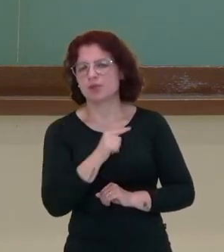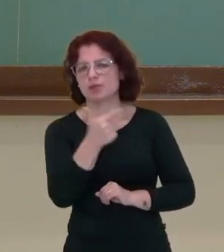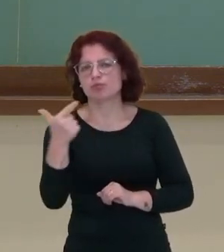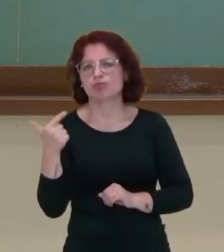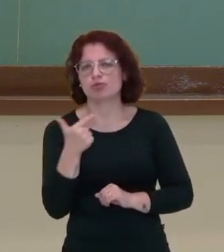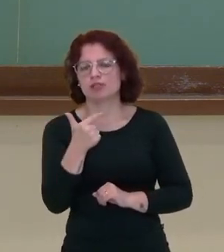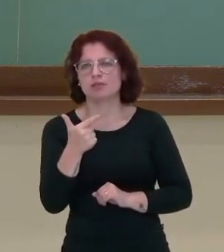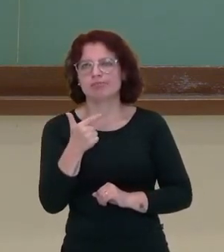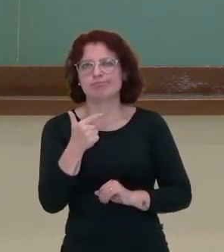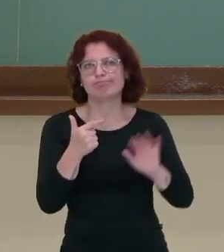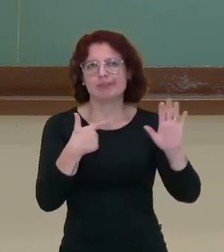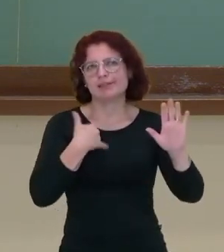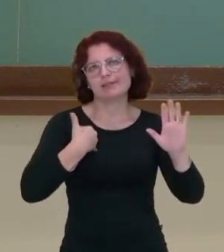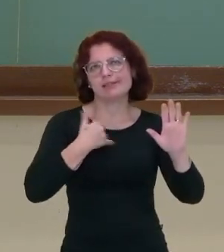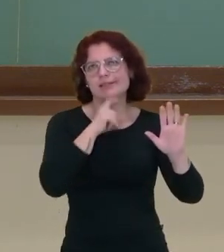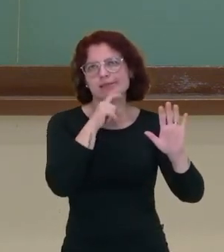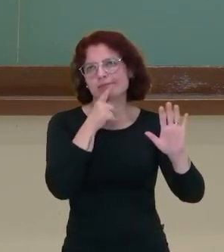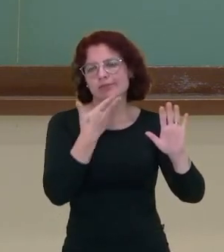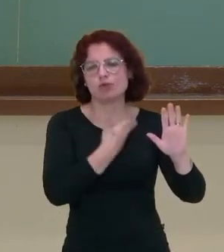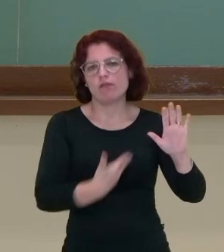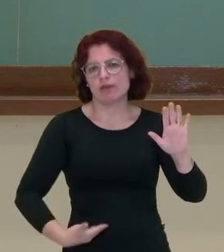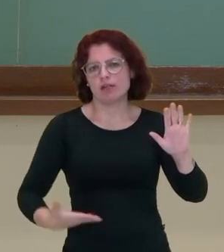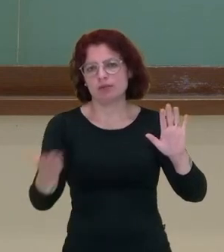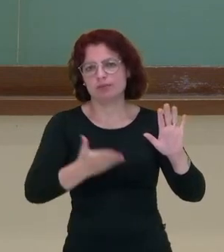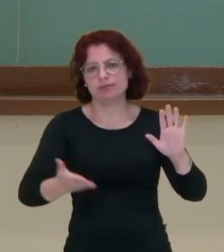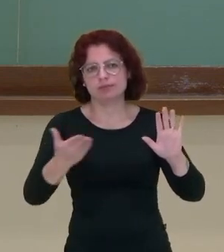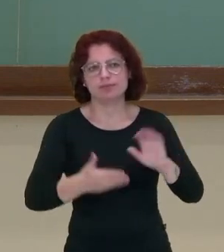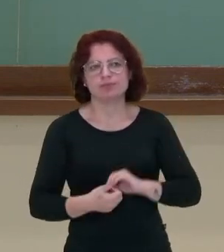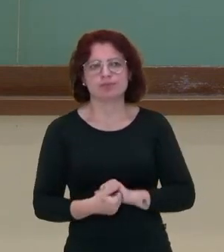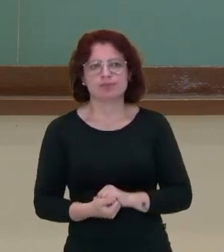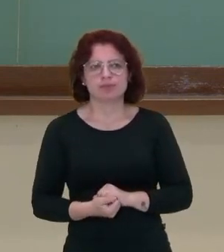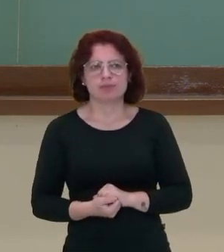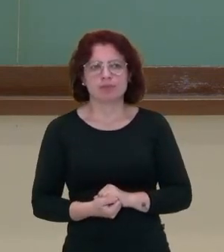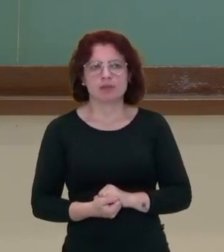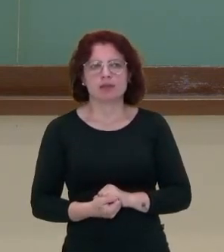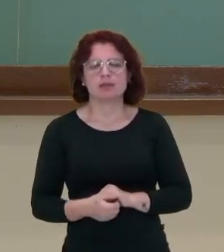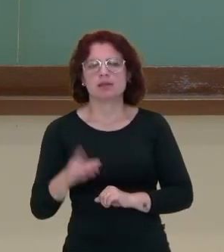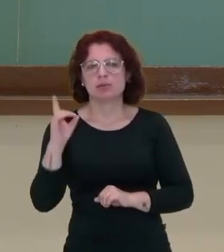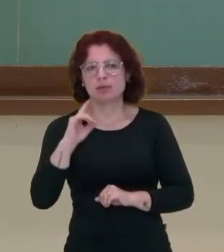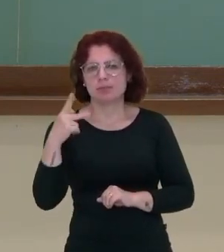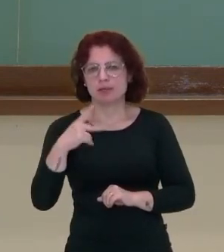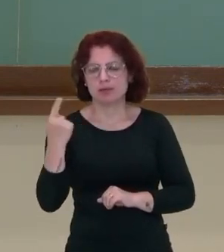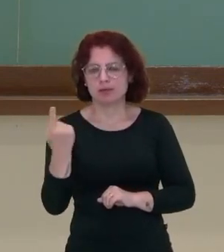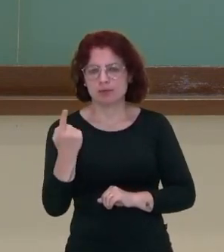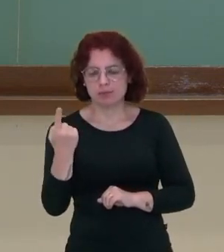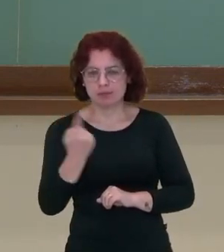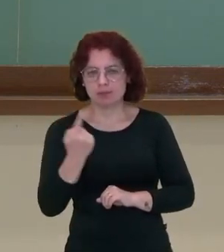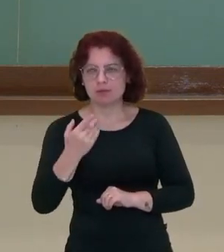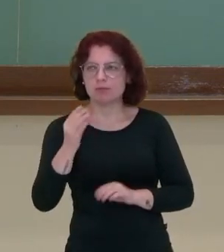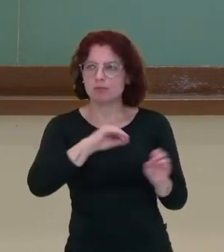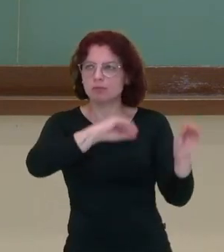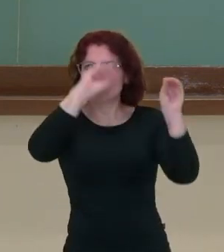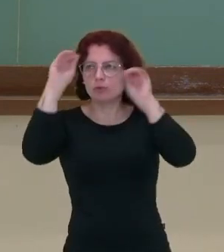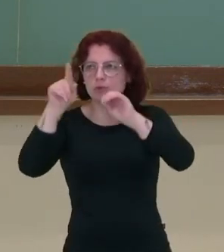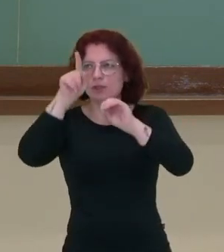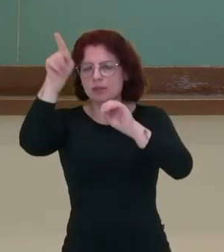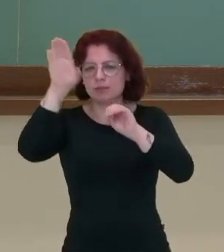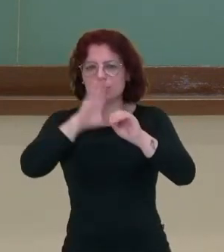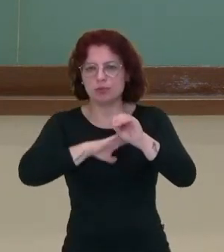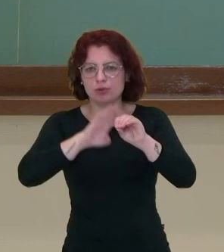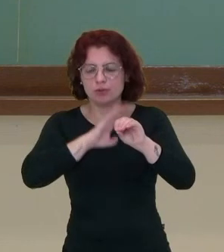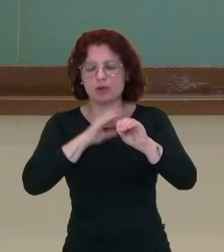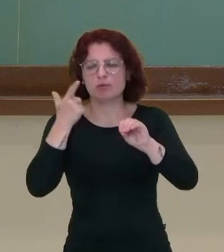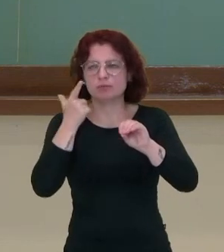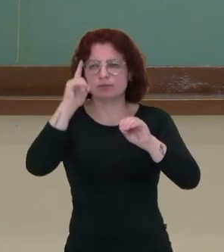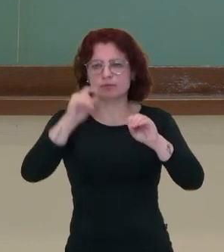habilidades para governar com 5 anos de idade, não é mesmo? Dom Pedro I regressa para Portugal, onde assume o trono com o